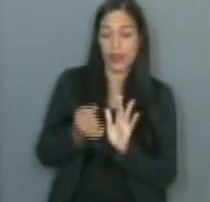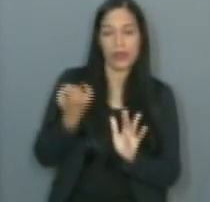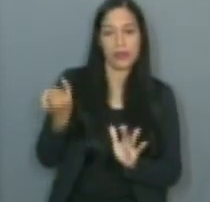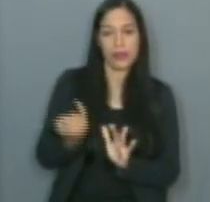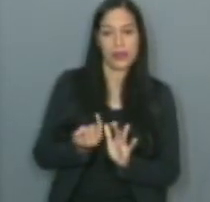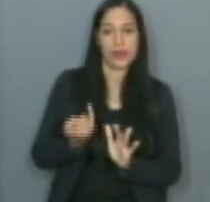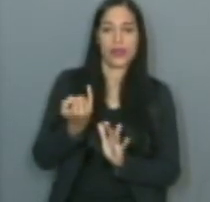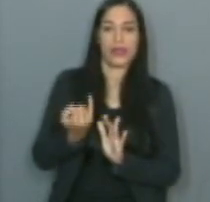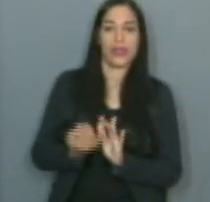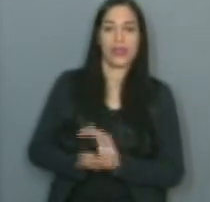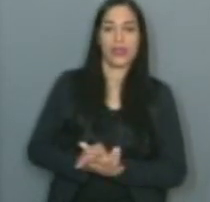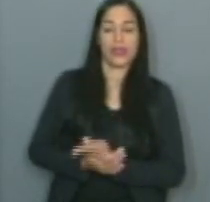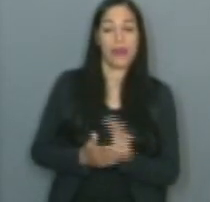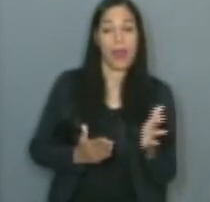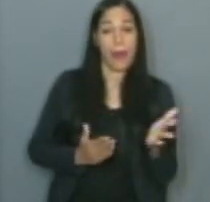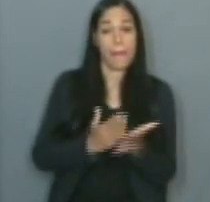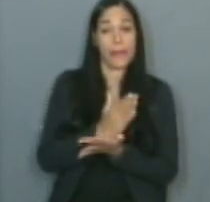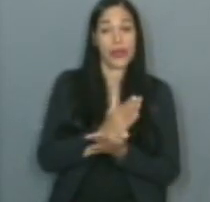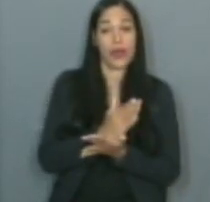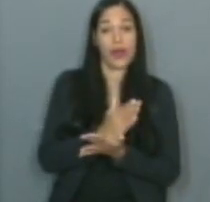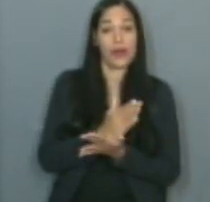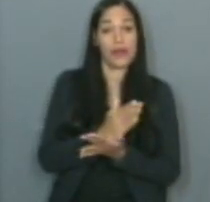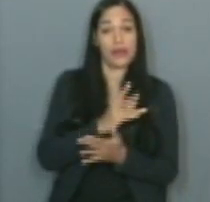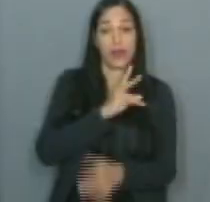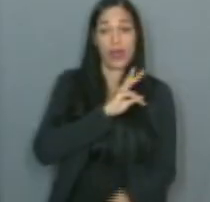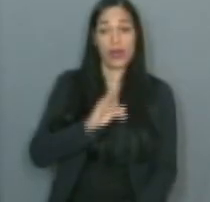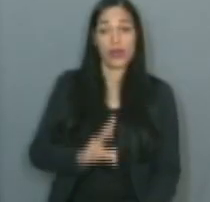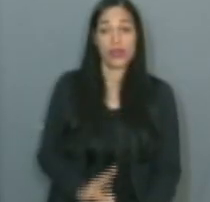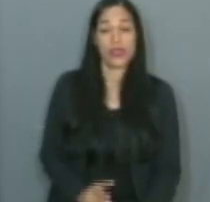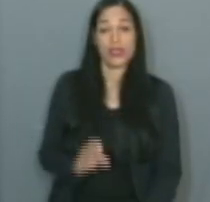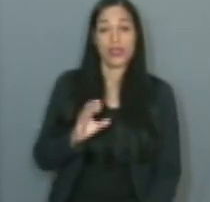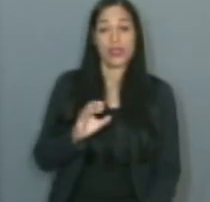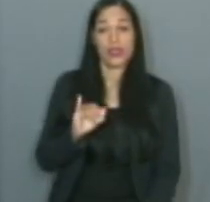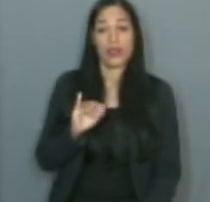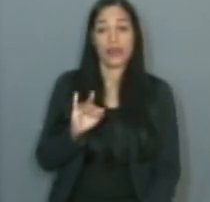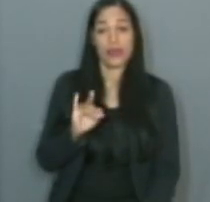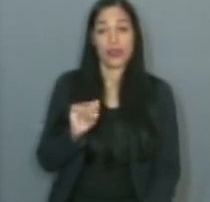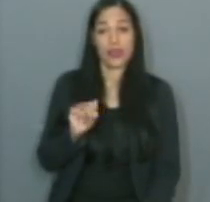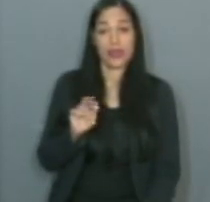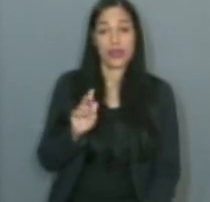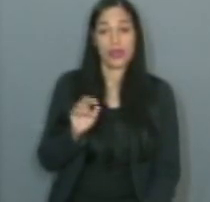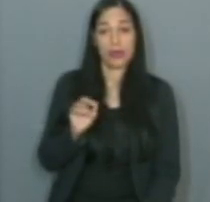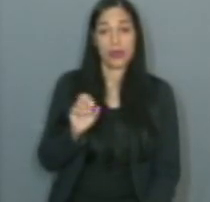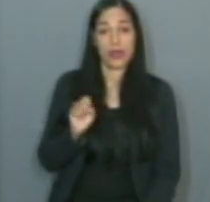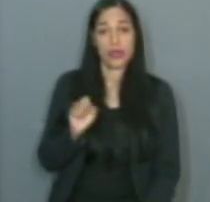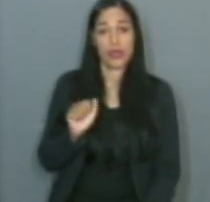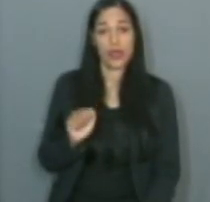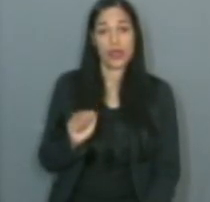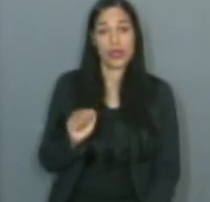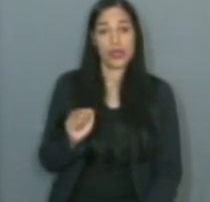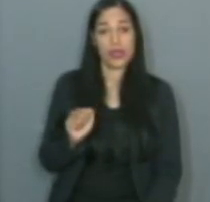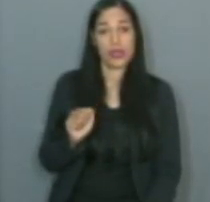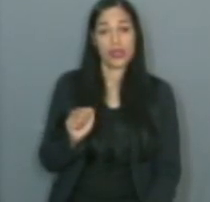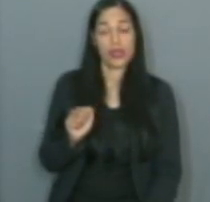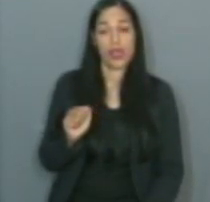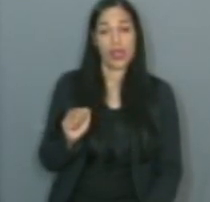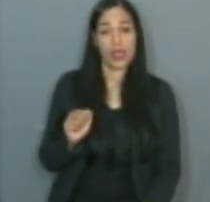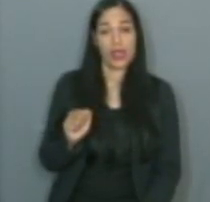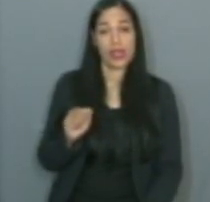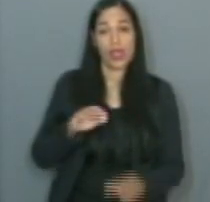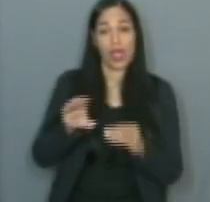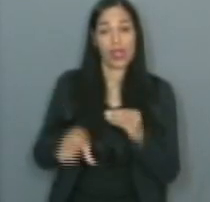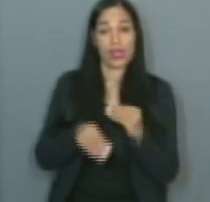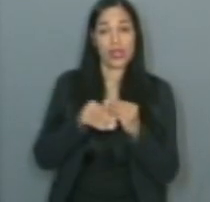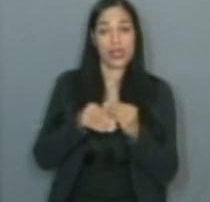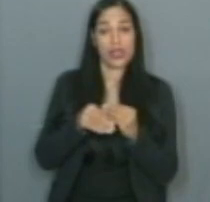importante. Mas aprova o da vereadora Cida Pedrosa, que igualmente